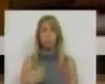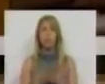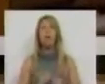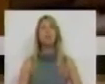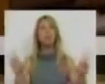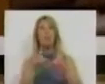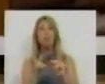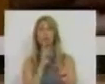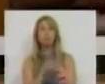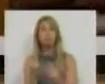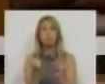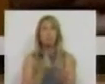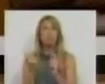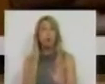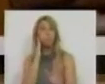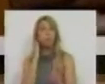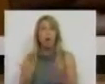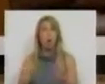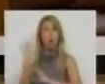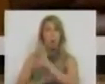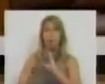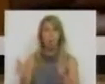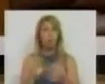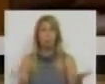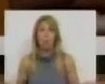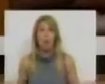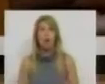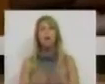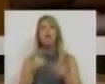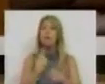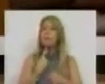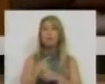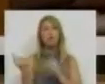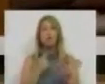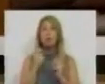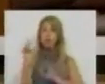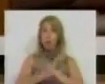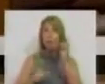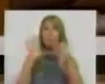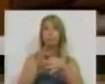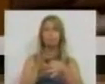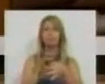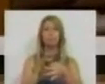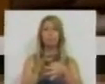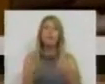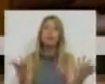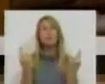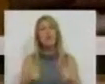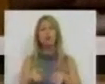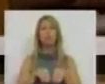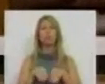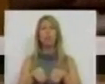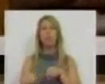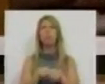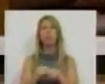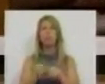não responde a nenhum debate em curso neste momento na Europa e não pretende sequer discutir a própria Europa. Serve apenas e só para o jogo político marcado